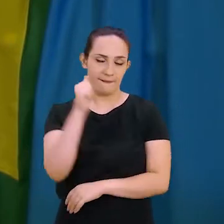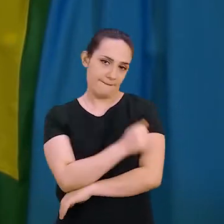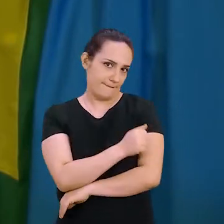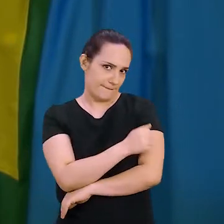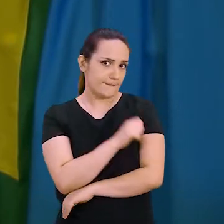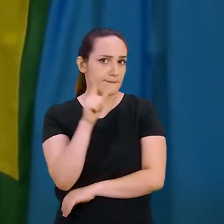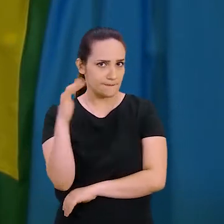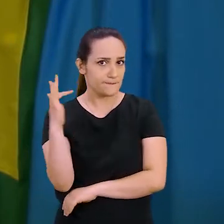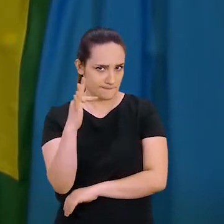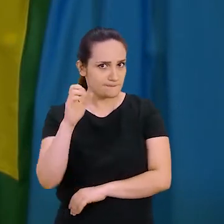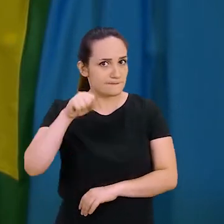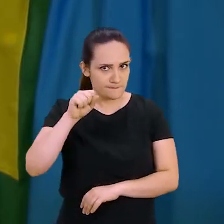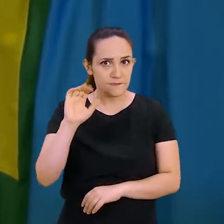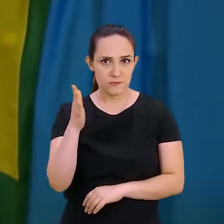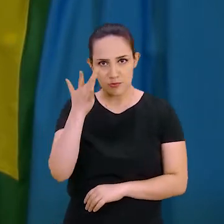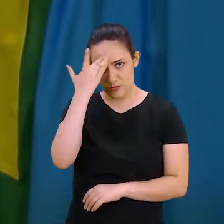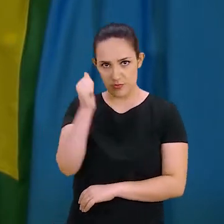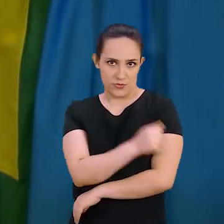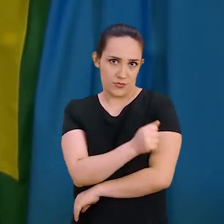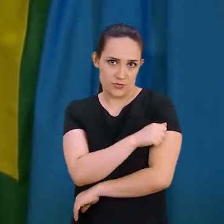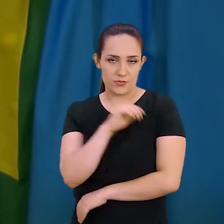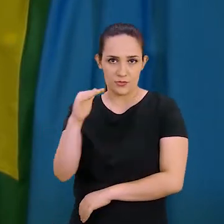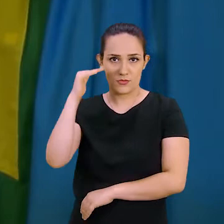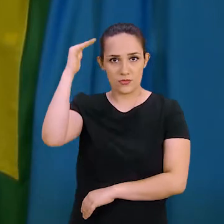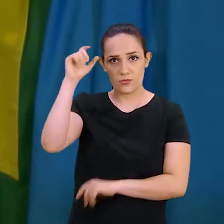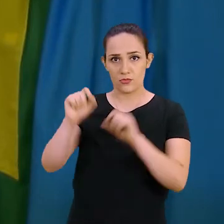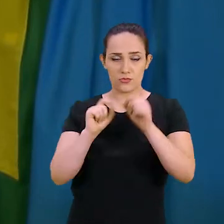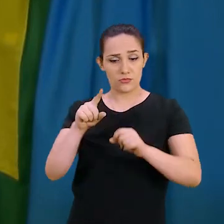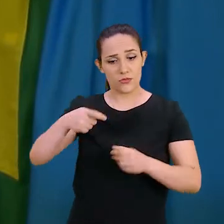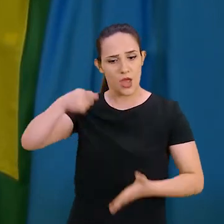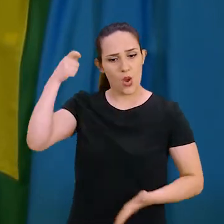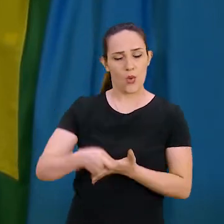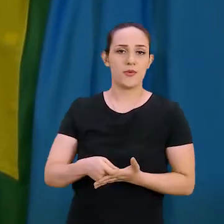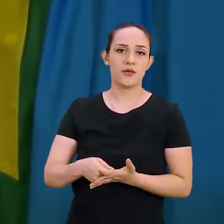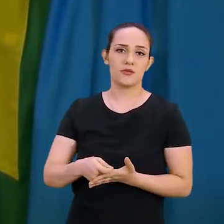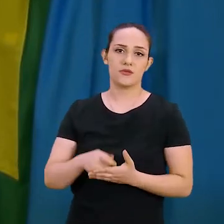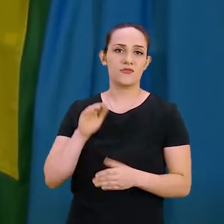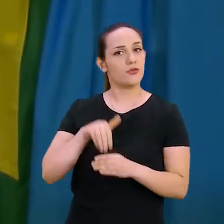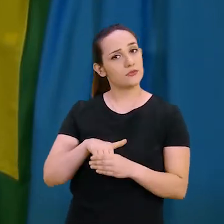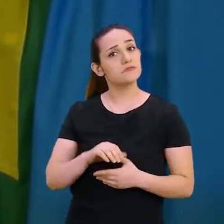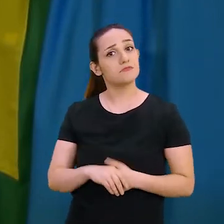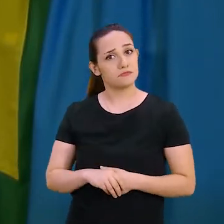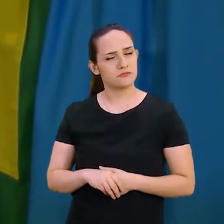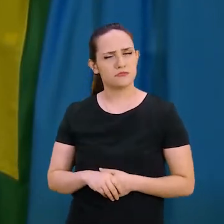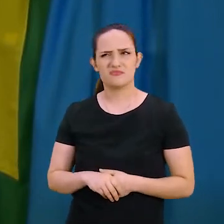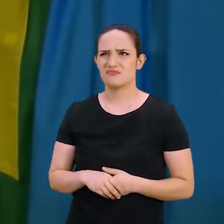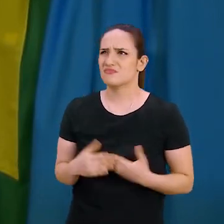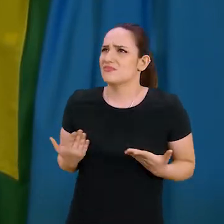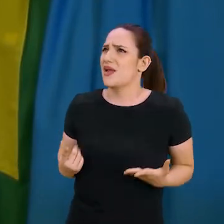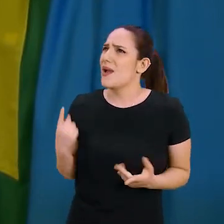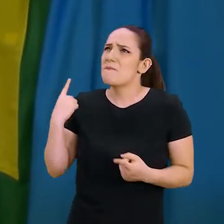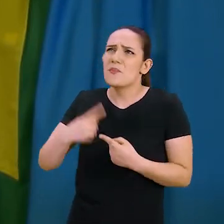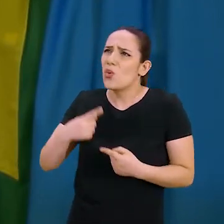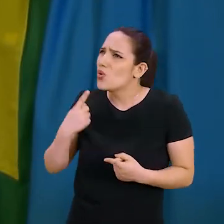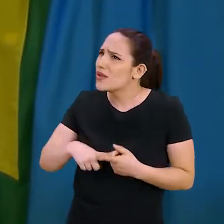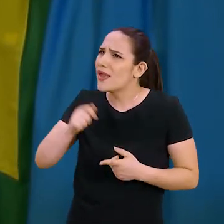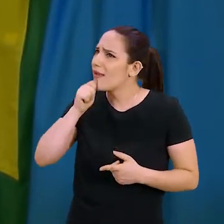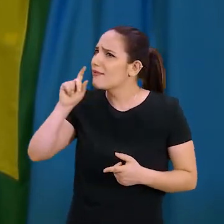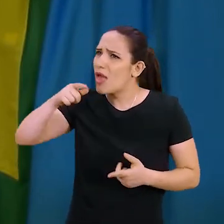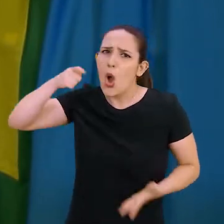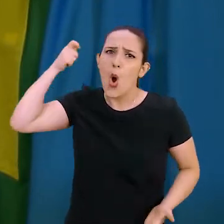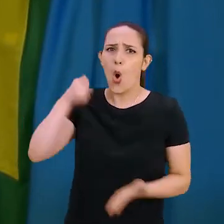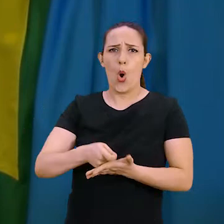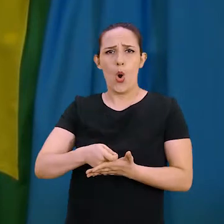daí a gente já está falando com adultos, né? É a questão da obrigatoriedade do voto. Por que o voto ainda é